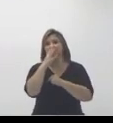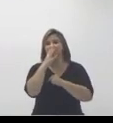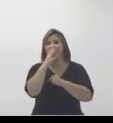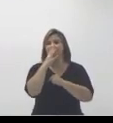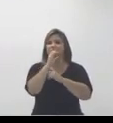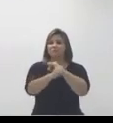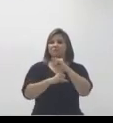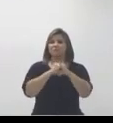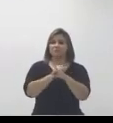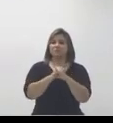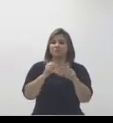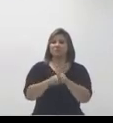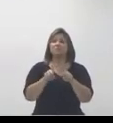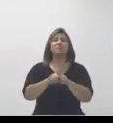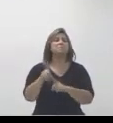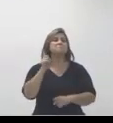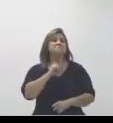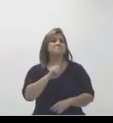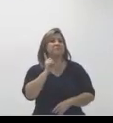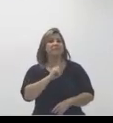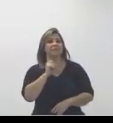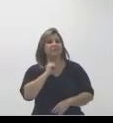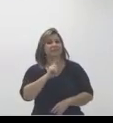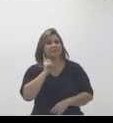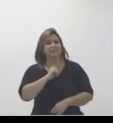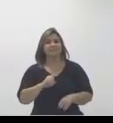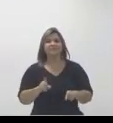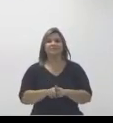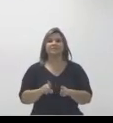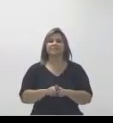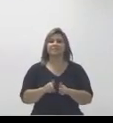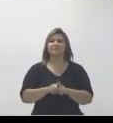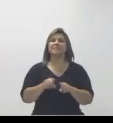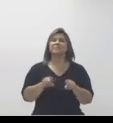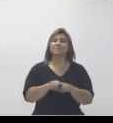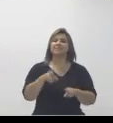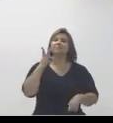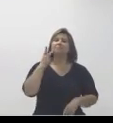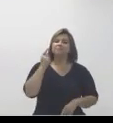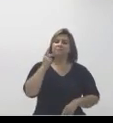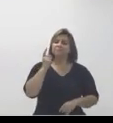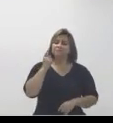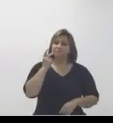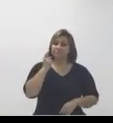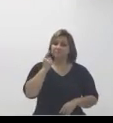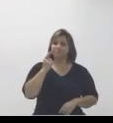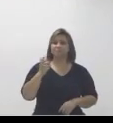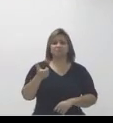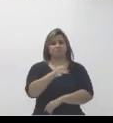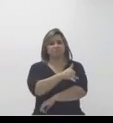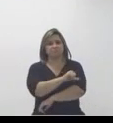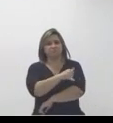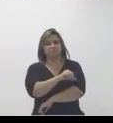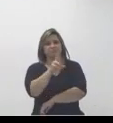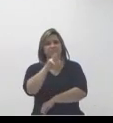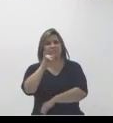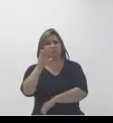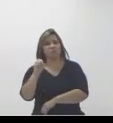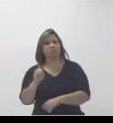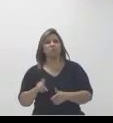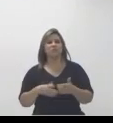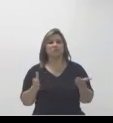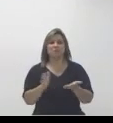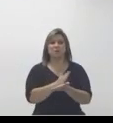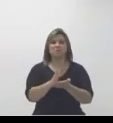pessoal de minas é muita gente minas muita gente de fortaleza enfim rio tem pessoas que não estão se